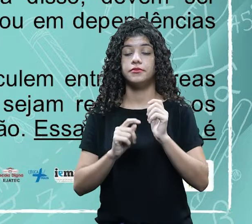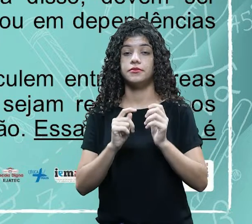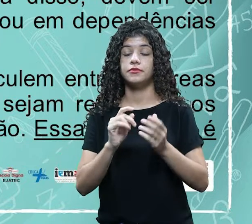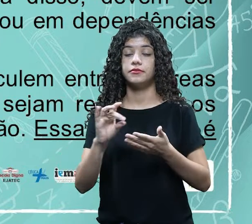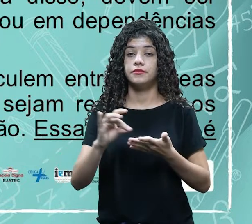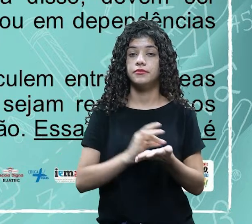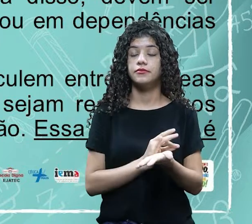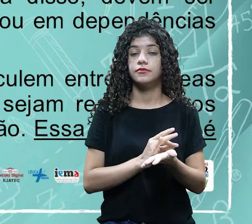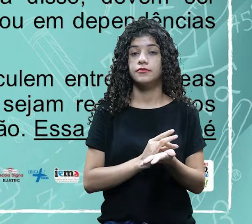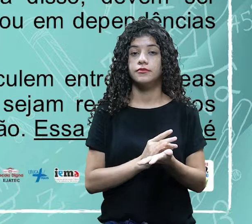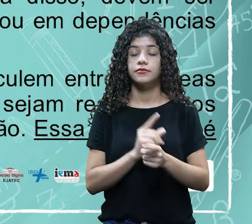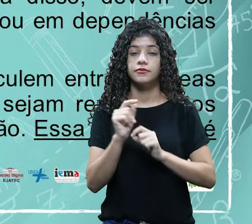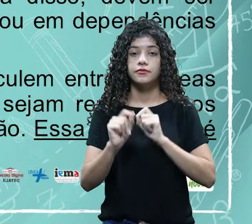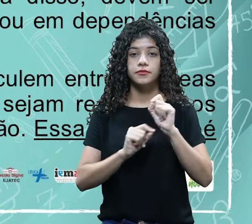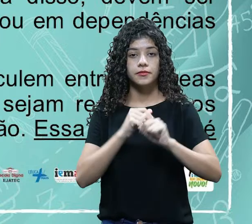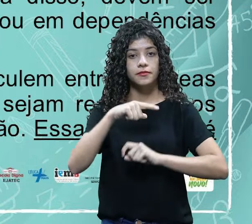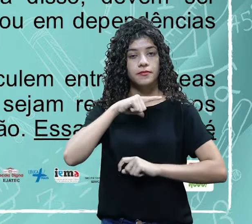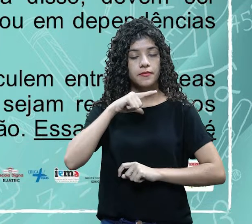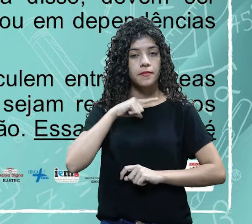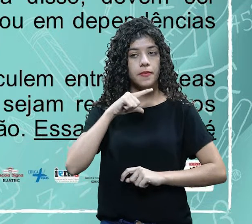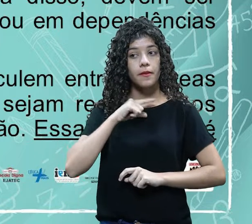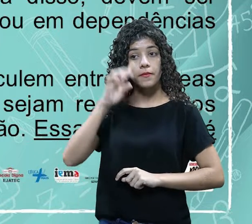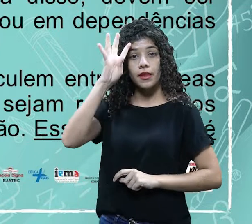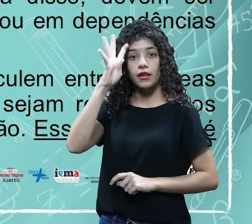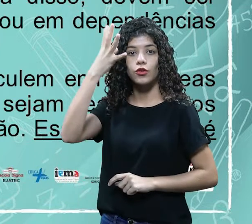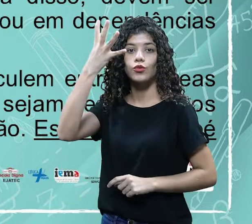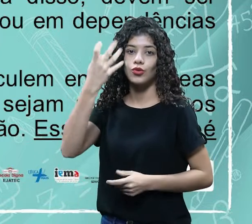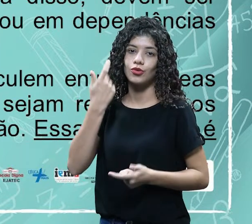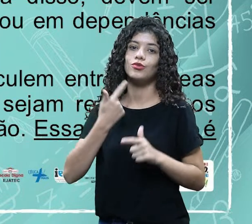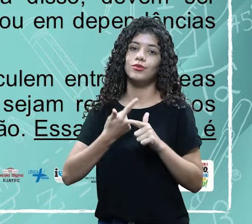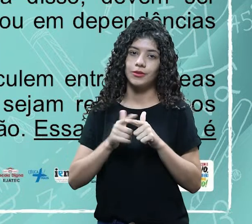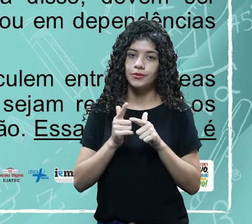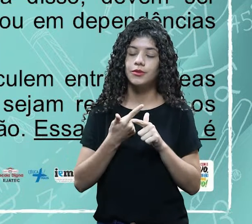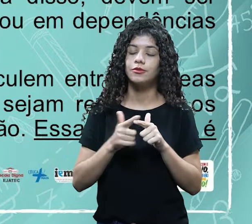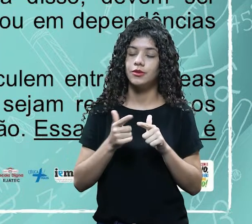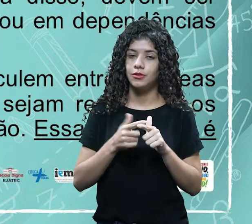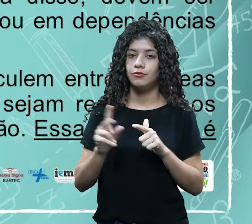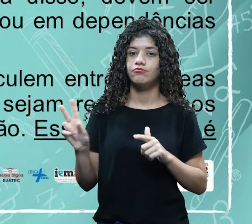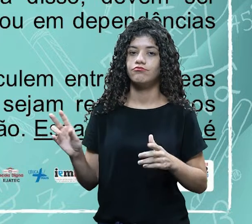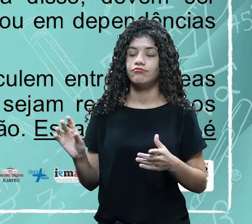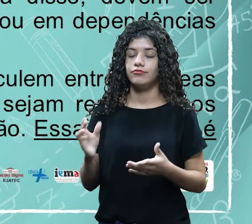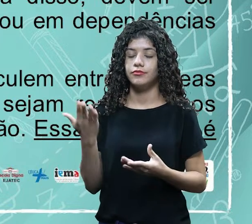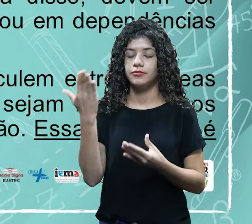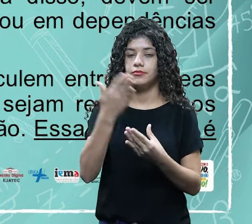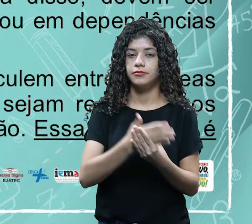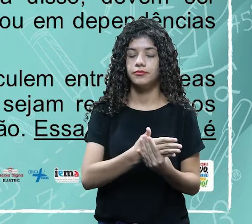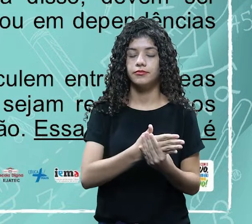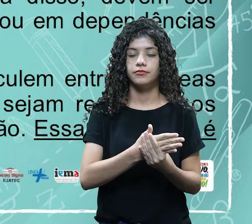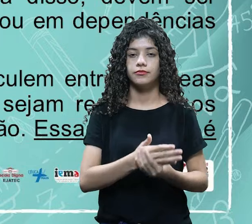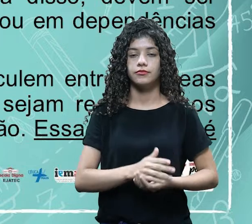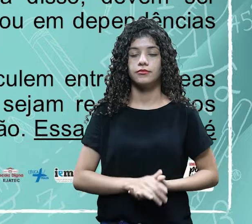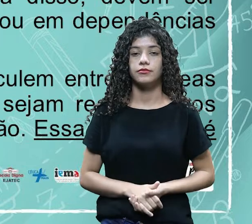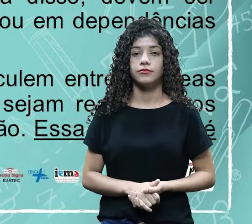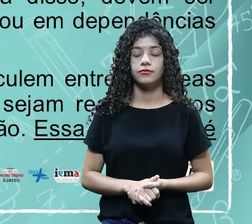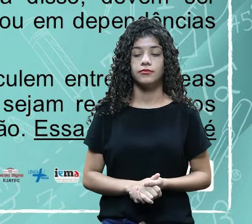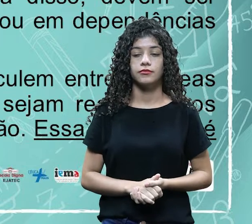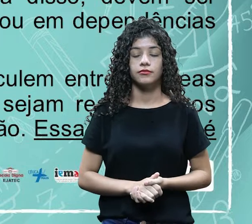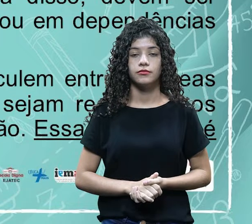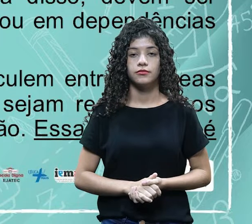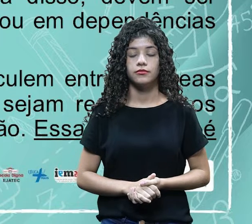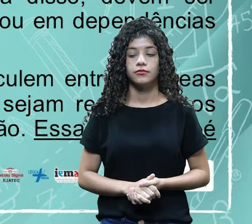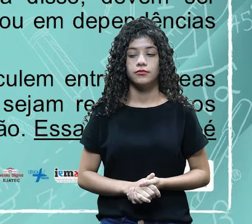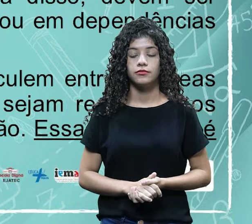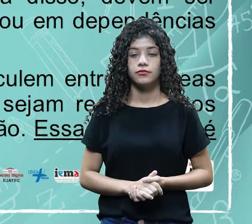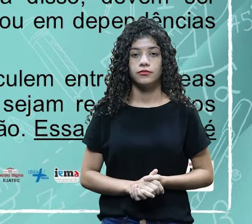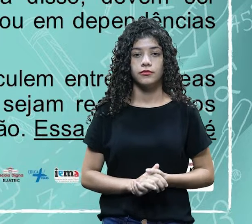documentos que haja uma resolução daqueles documentos, daquele arquivo, daquele processo. Essa circulação entre